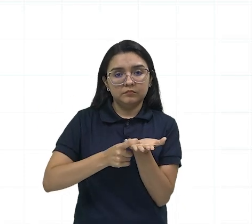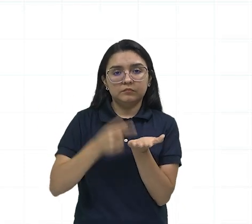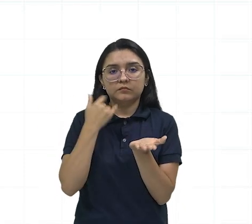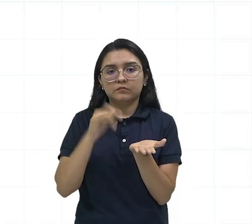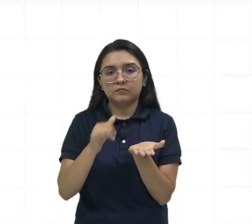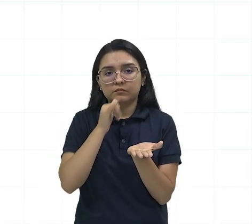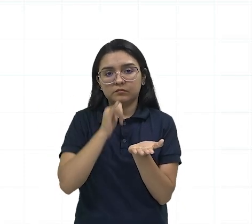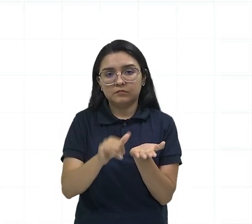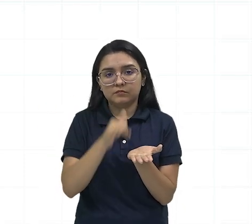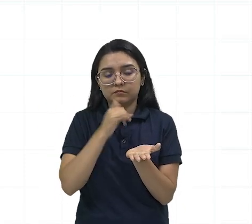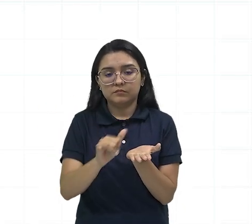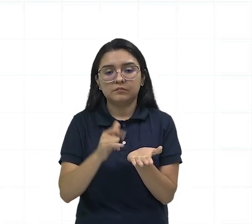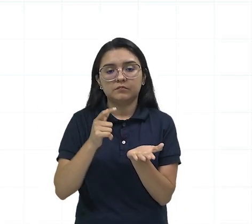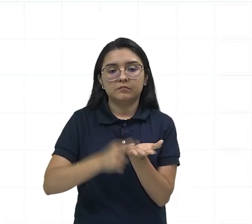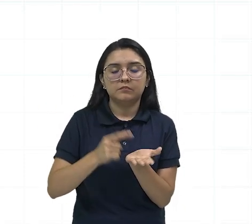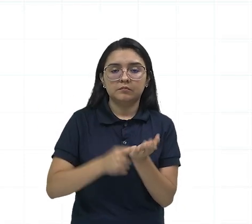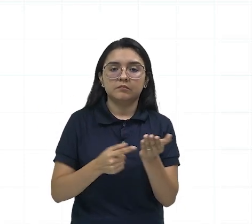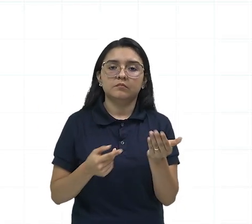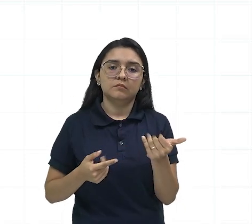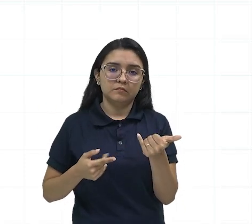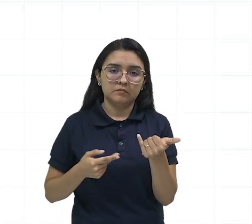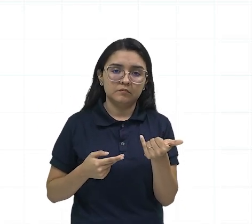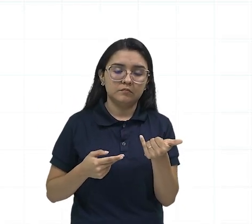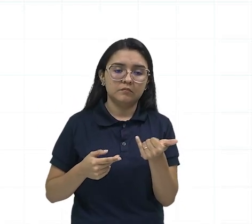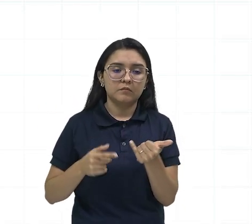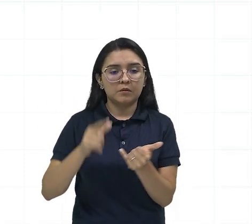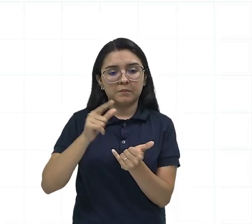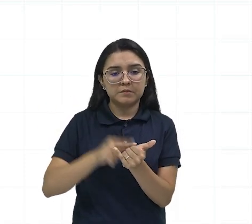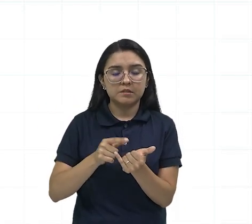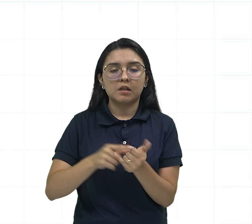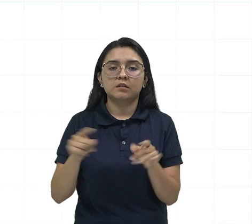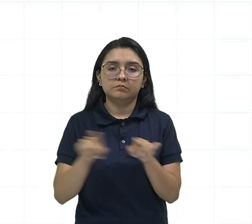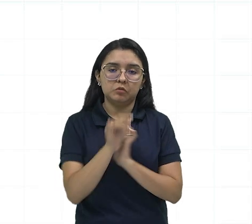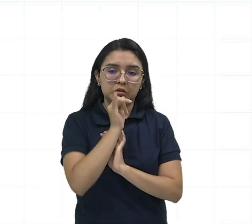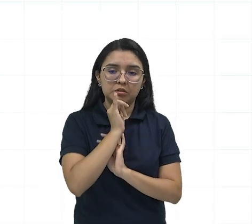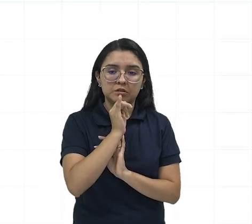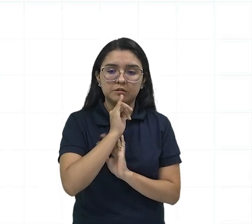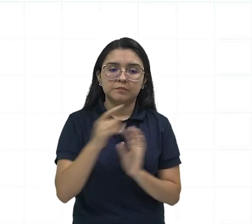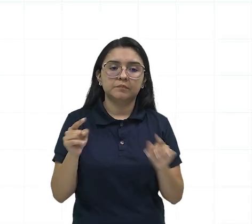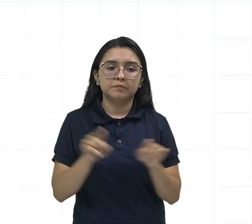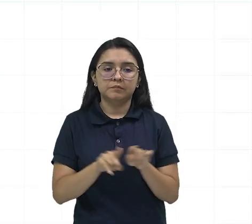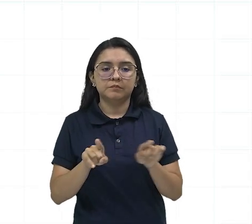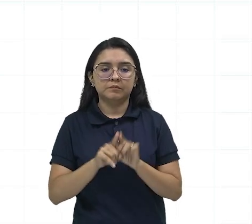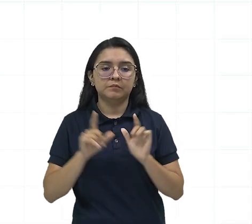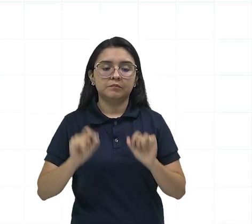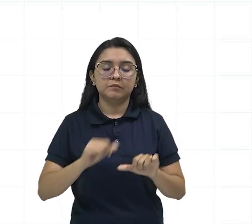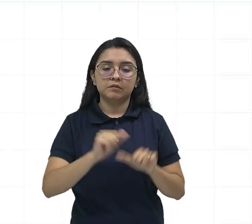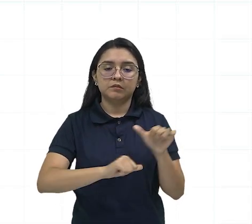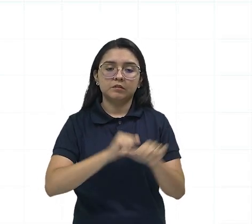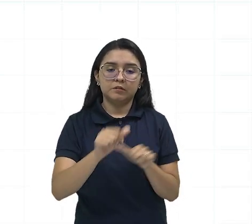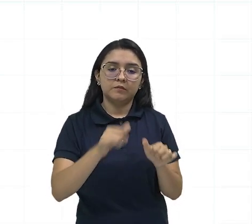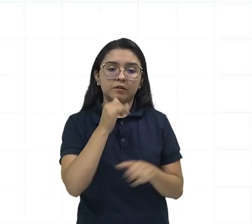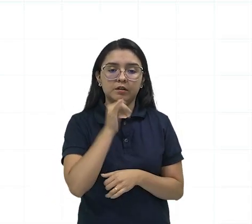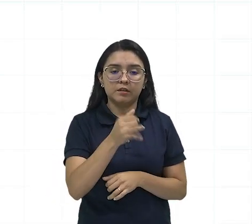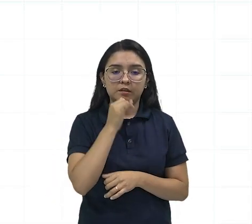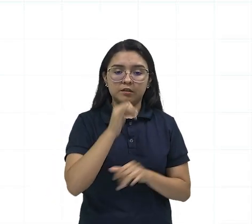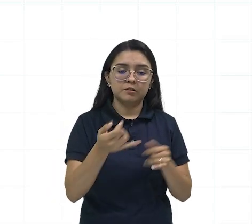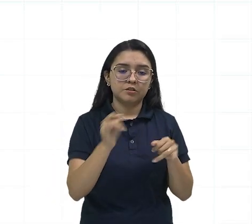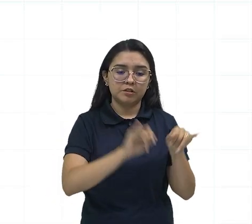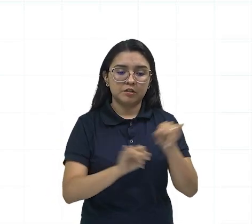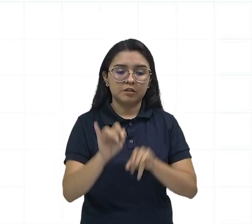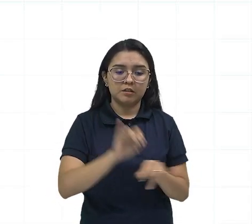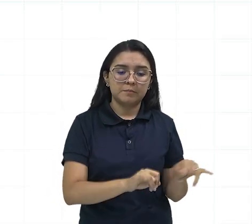As bateria de celular, né? Por exemplo, transformam energia química